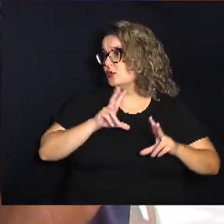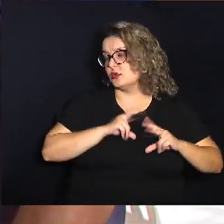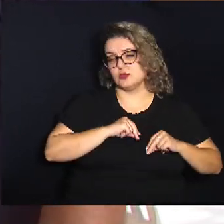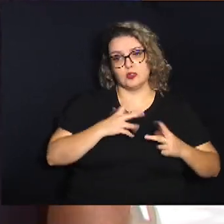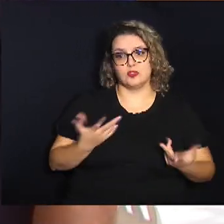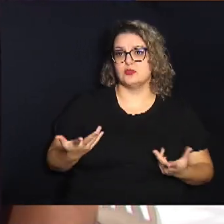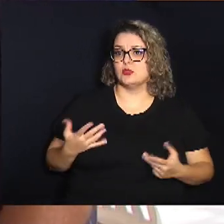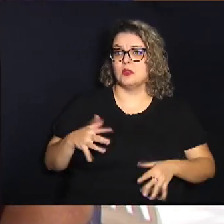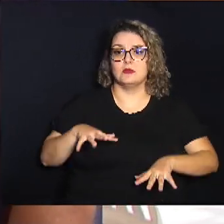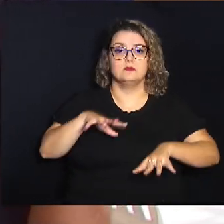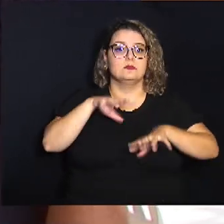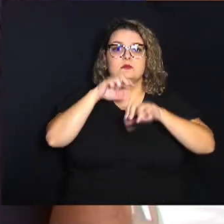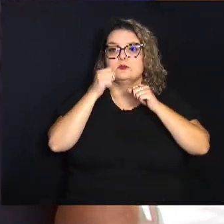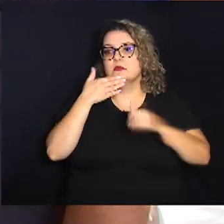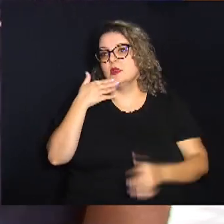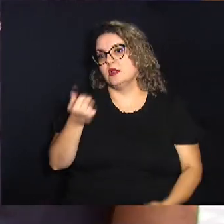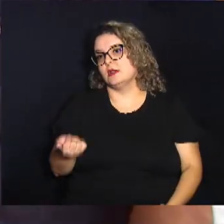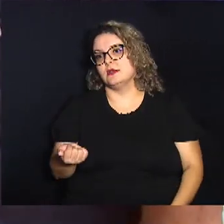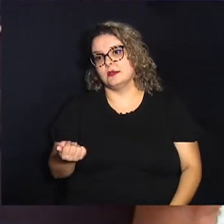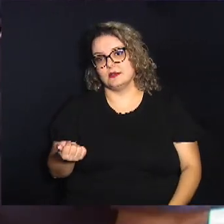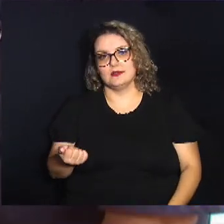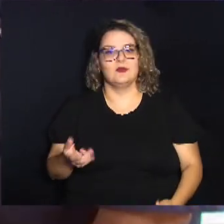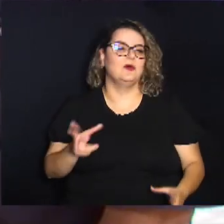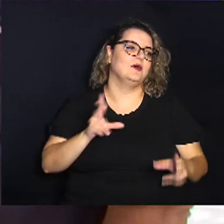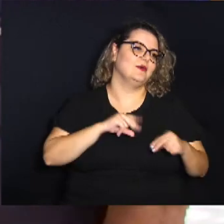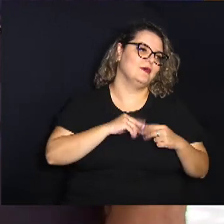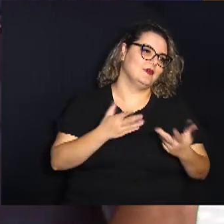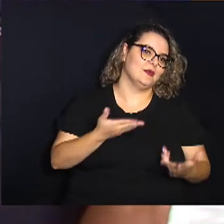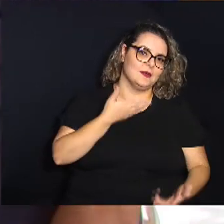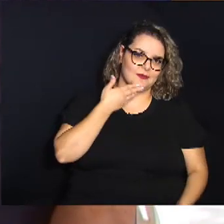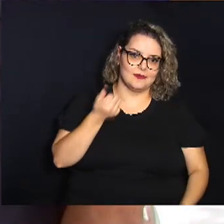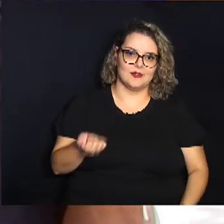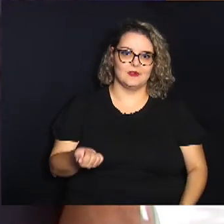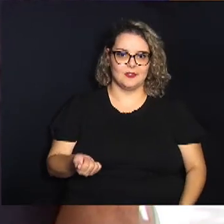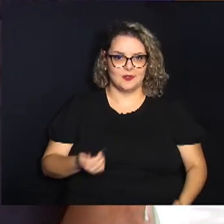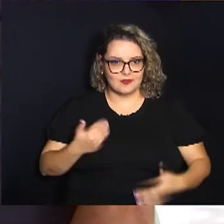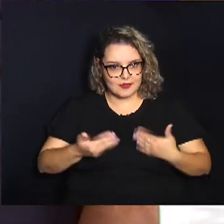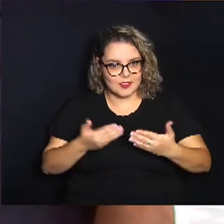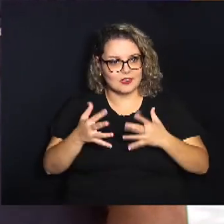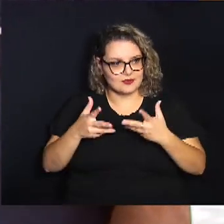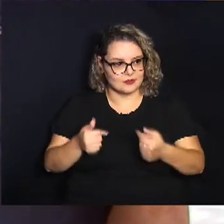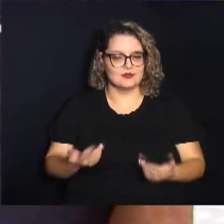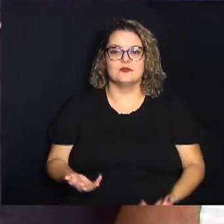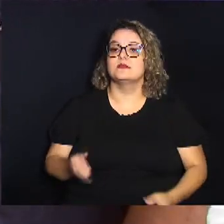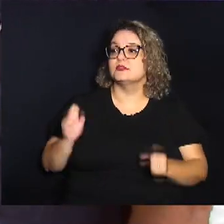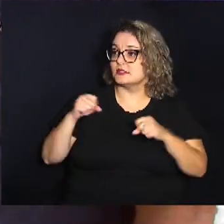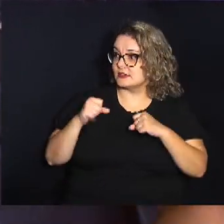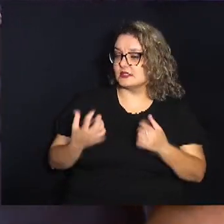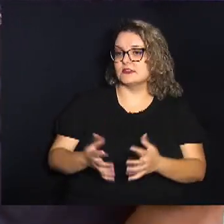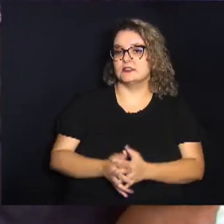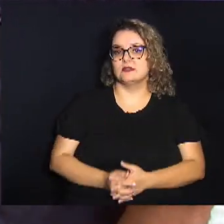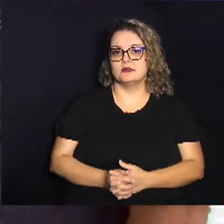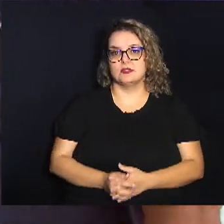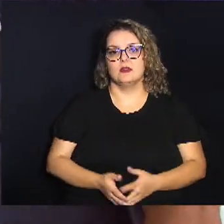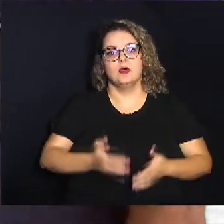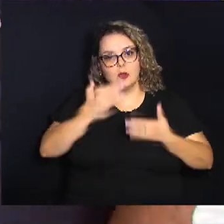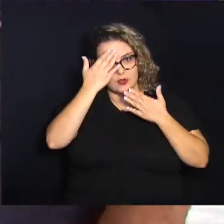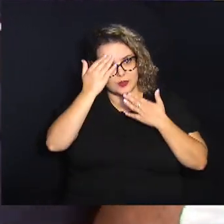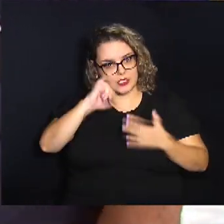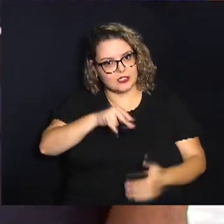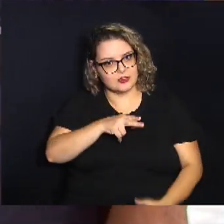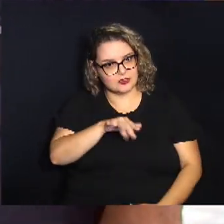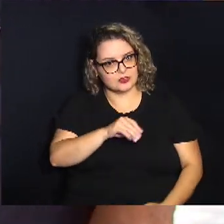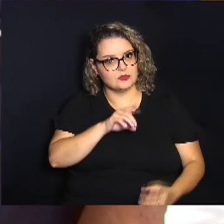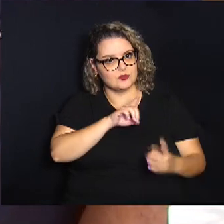aí um ar muito melhor para se respirar para tudo né Júlio caminhar exatamente valeu Júlio muito obrigado